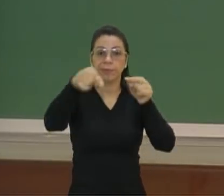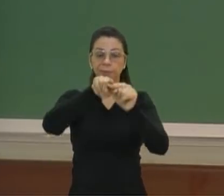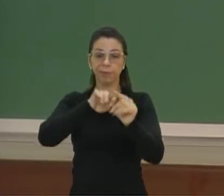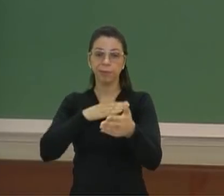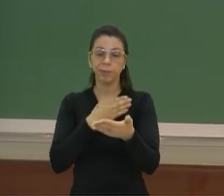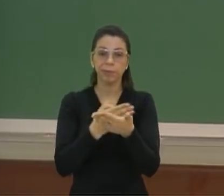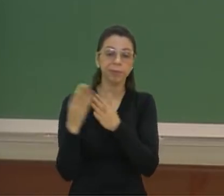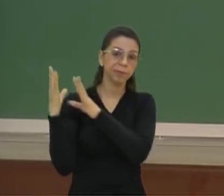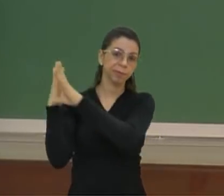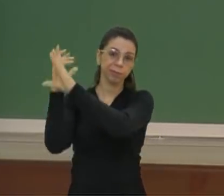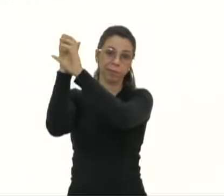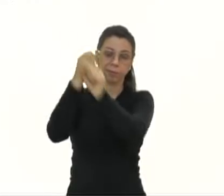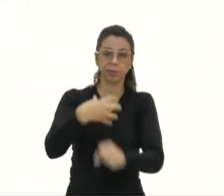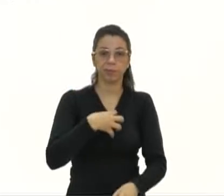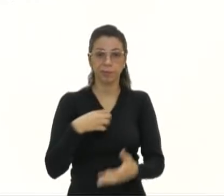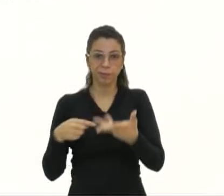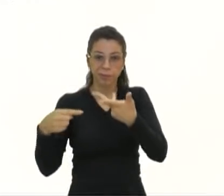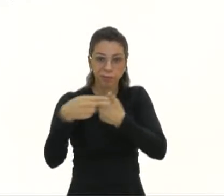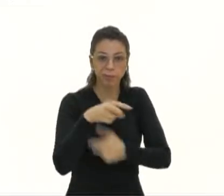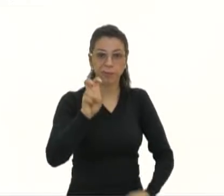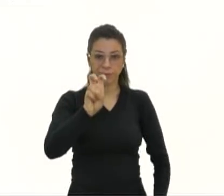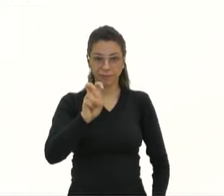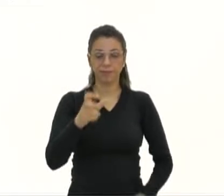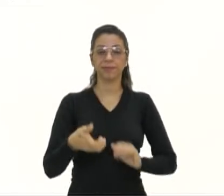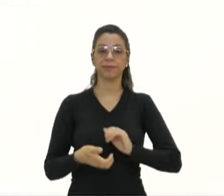a relembrar sobre os sentidos.